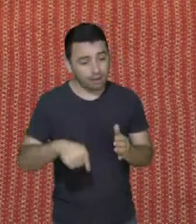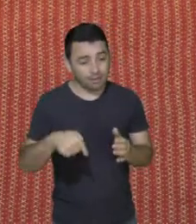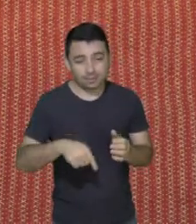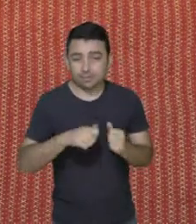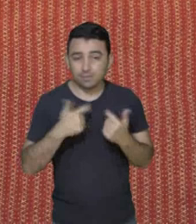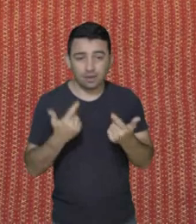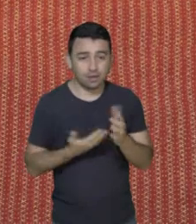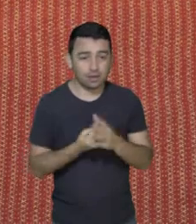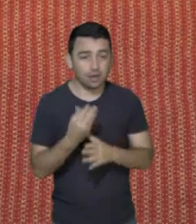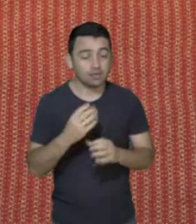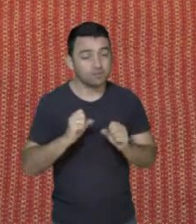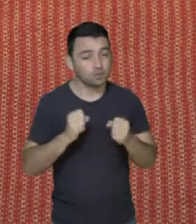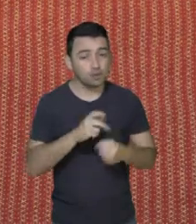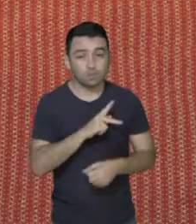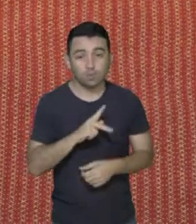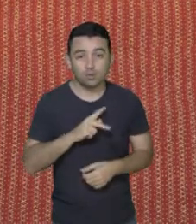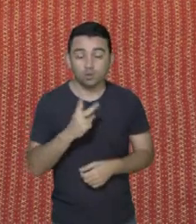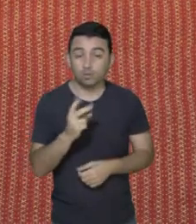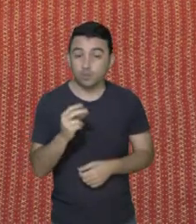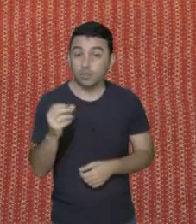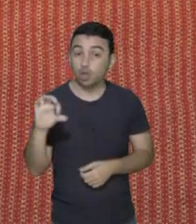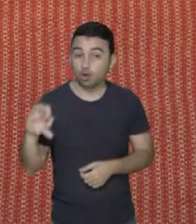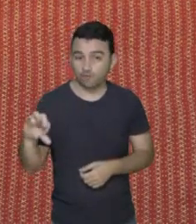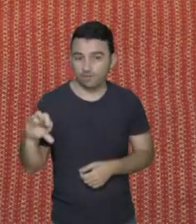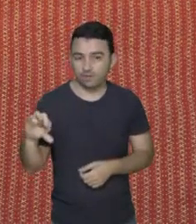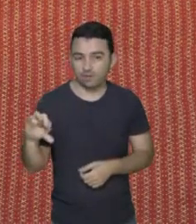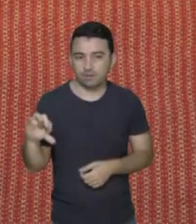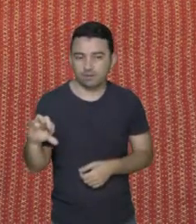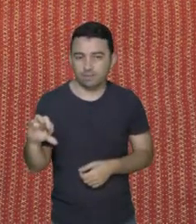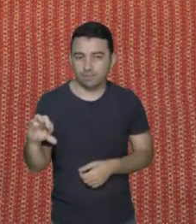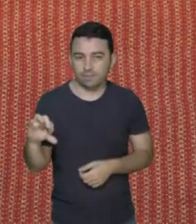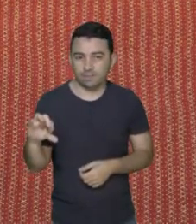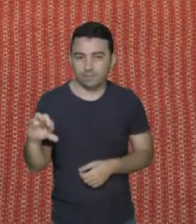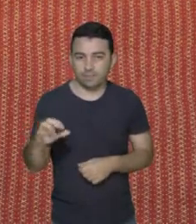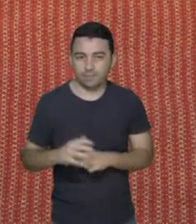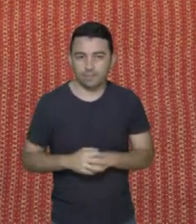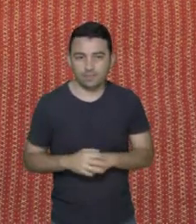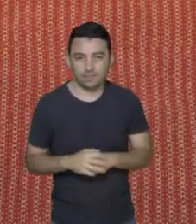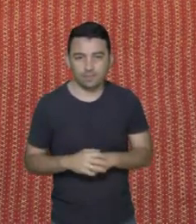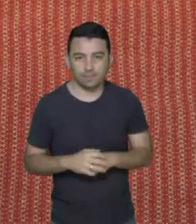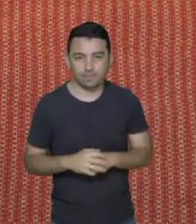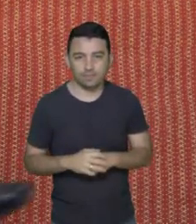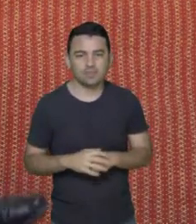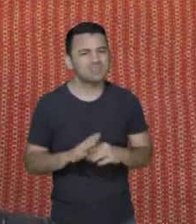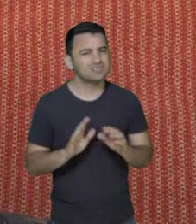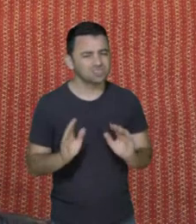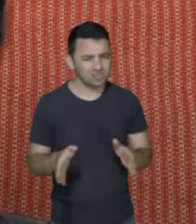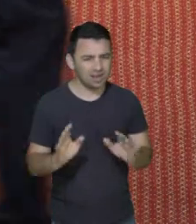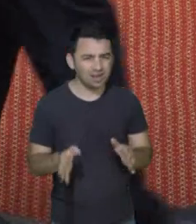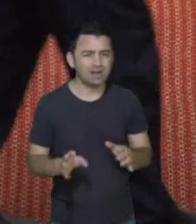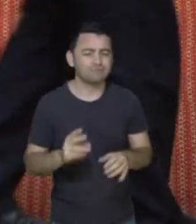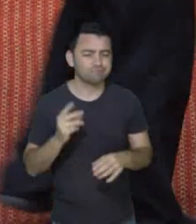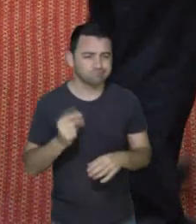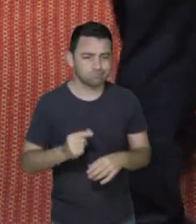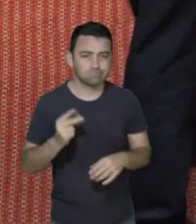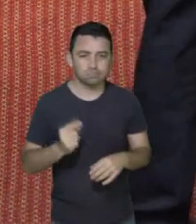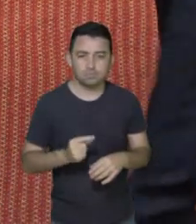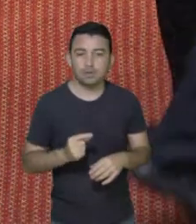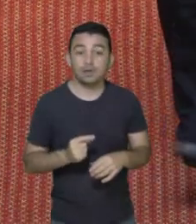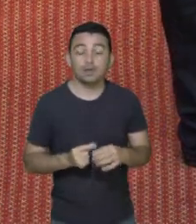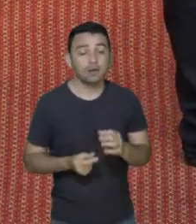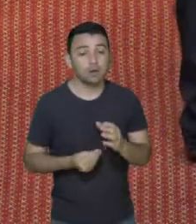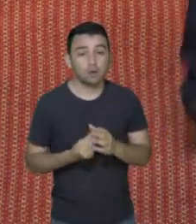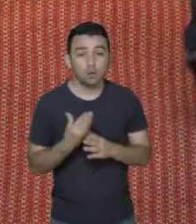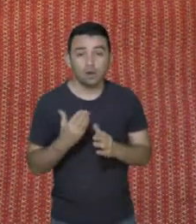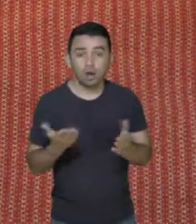Pública, em 2009. Ou seja, nós estamos já atrás disso. Criamos, hoje faz